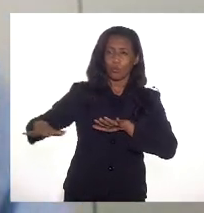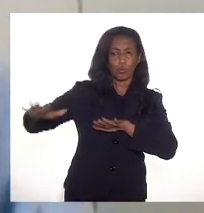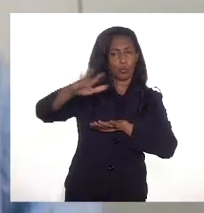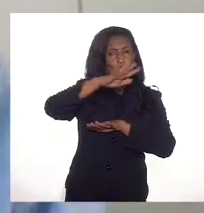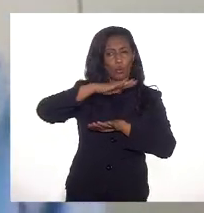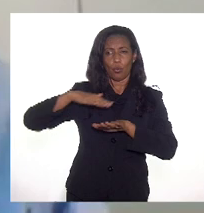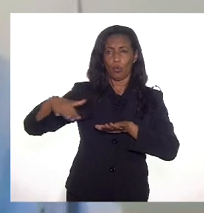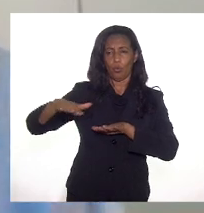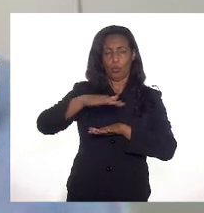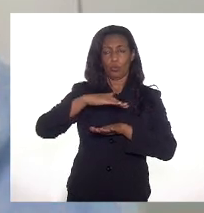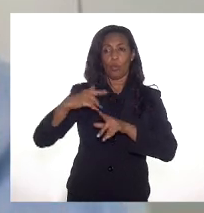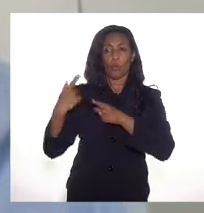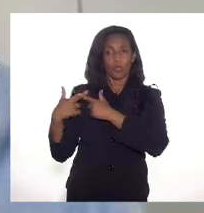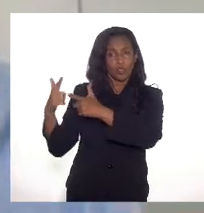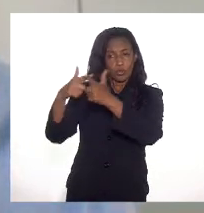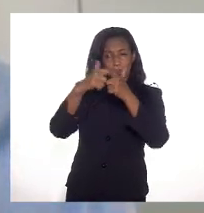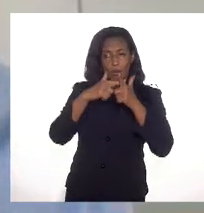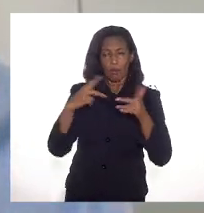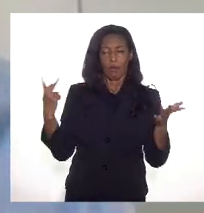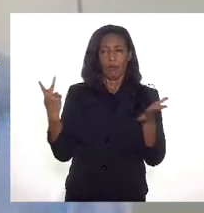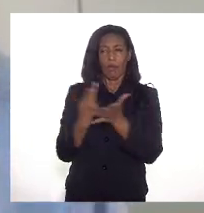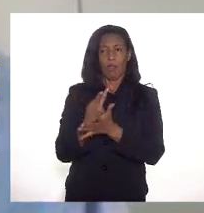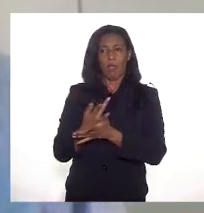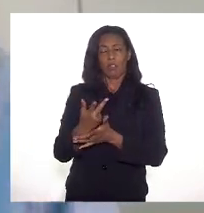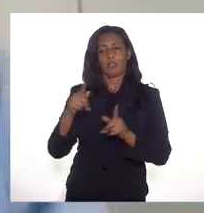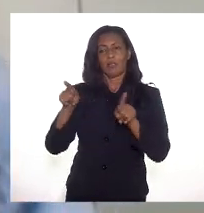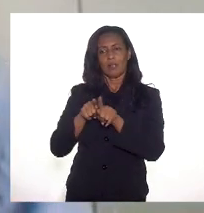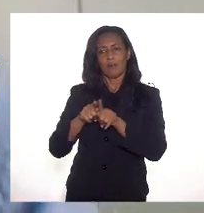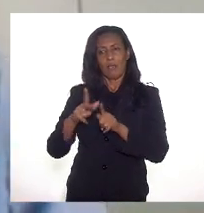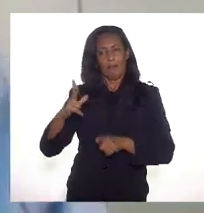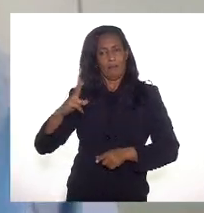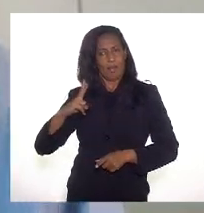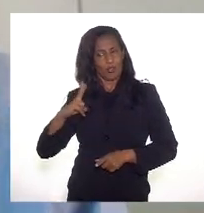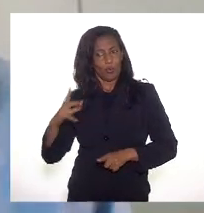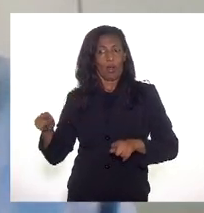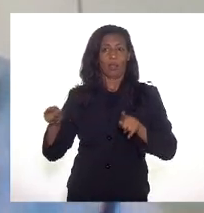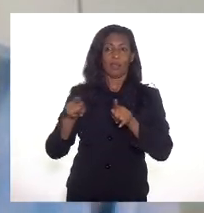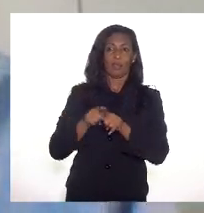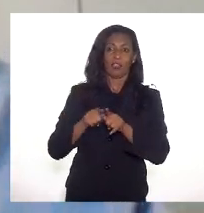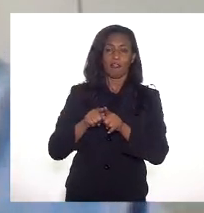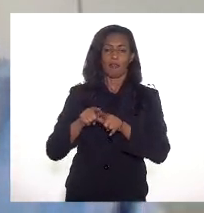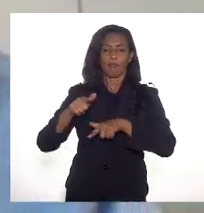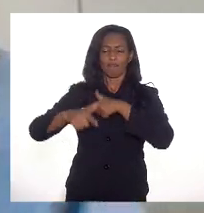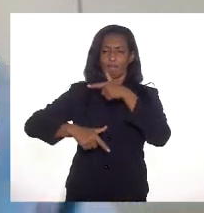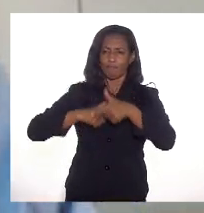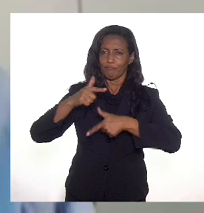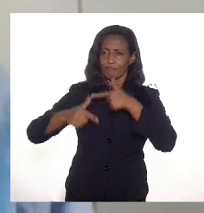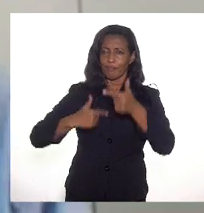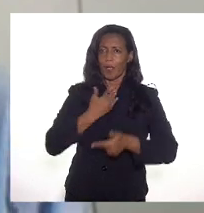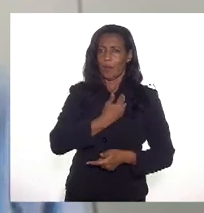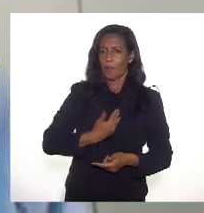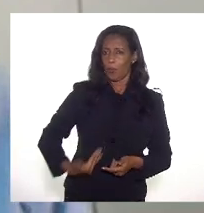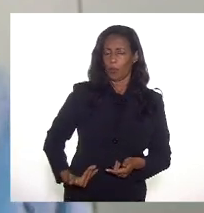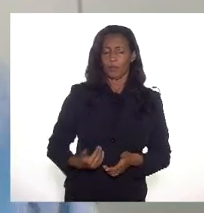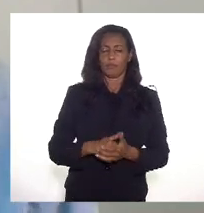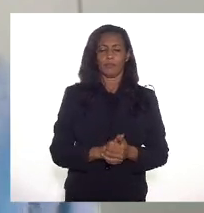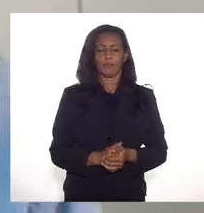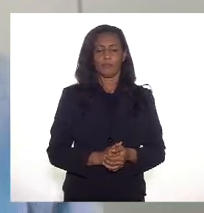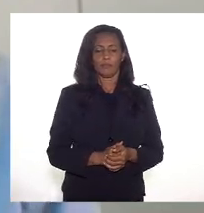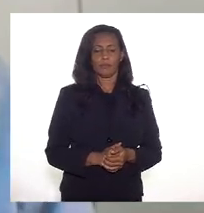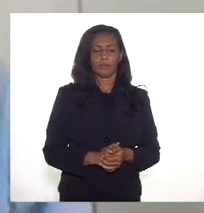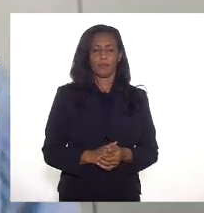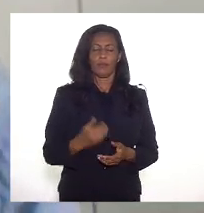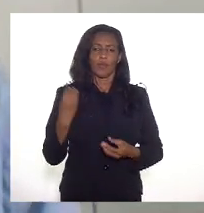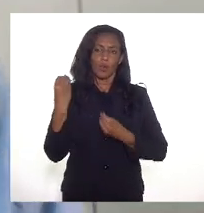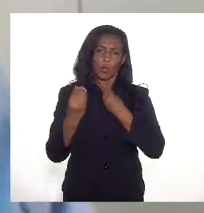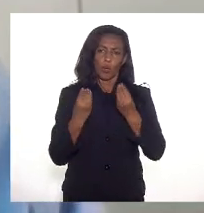ensino? Porque esses dramas se repetem na rede privada e porque é muito comum os profissionais trabalharem tanto na rede privada quanto na rede pública. Então, como